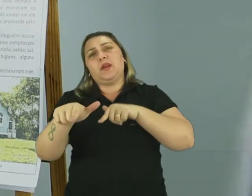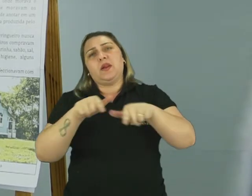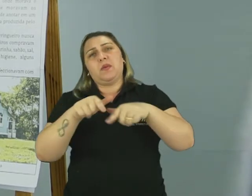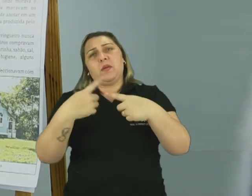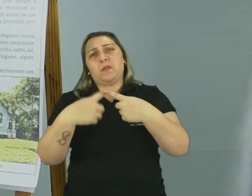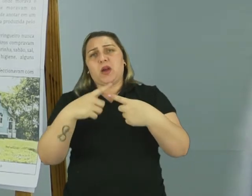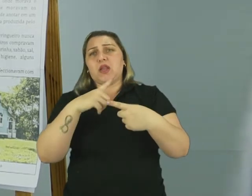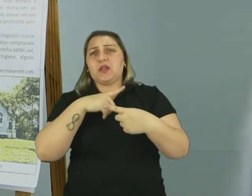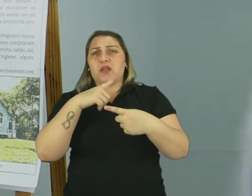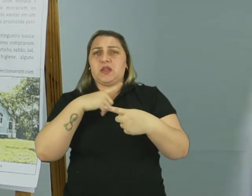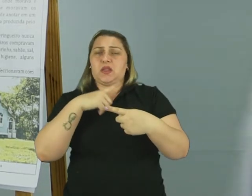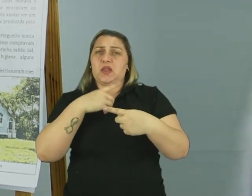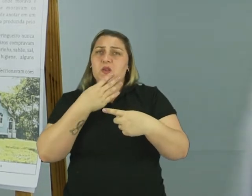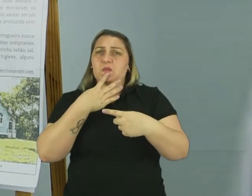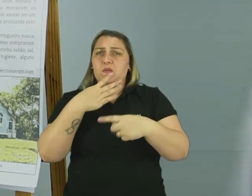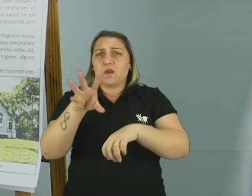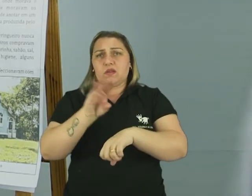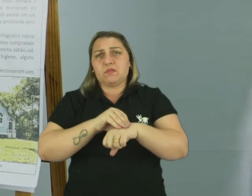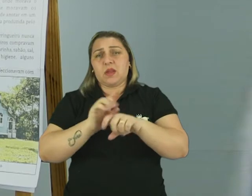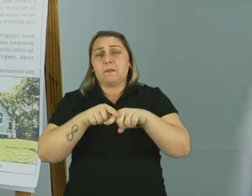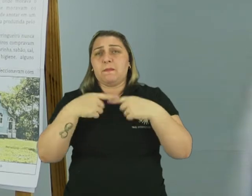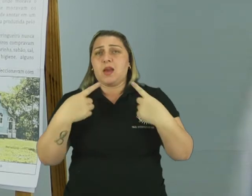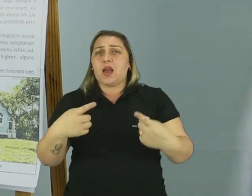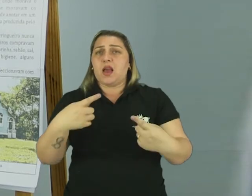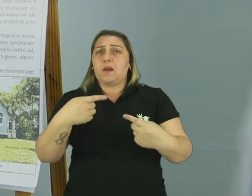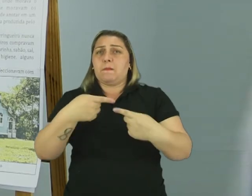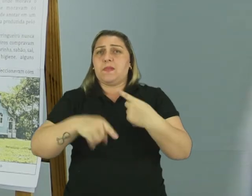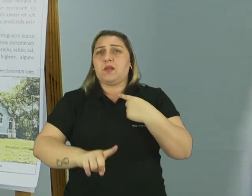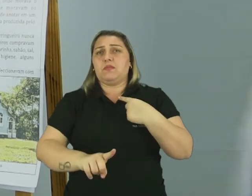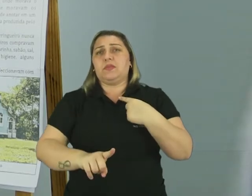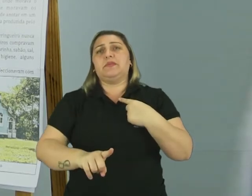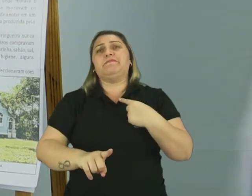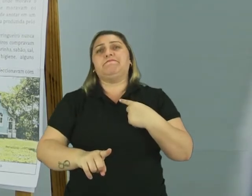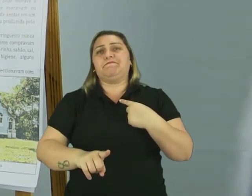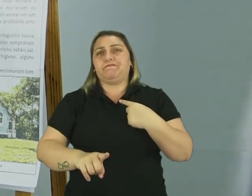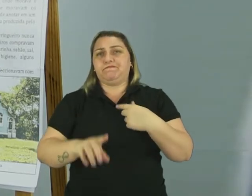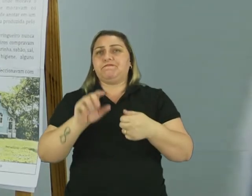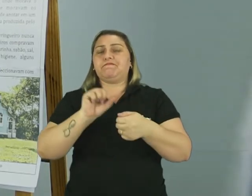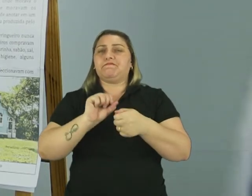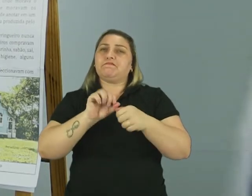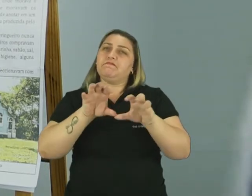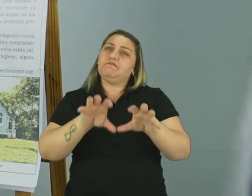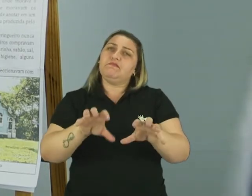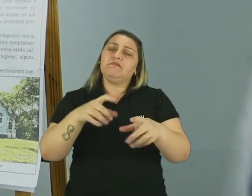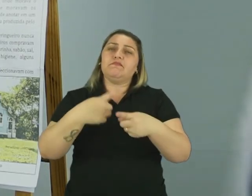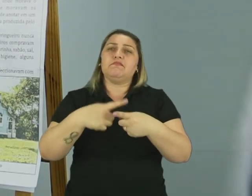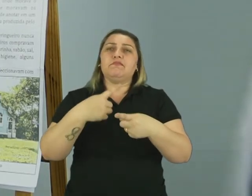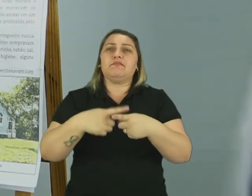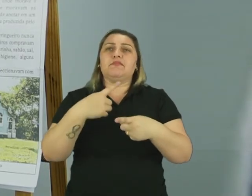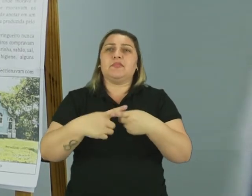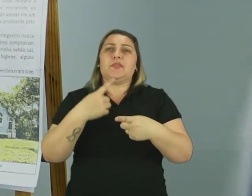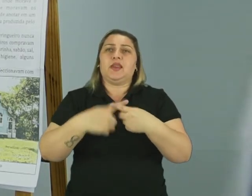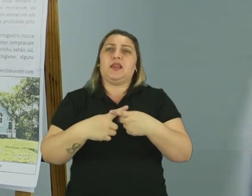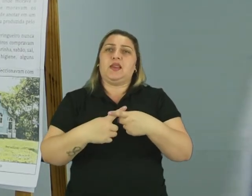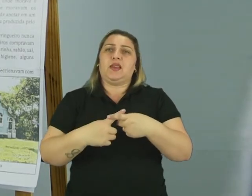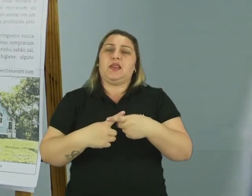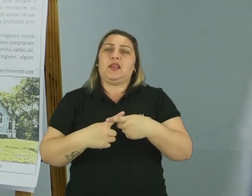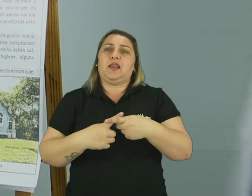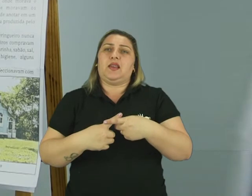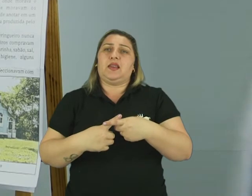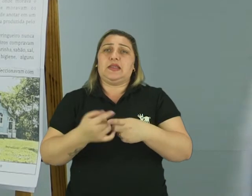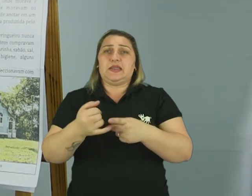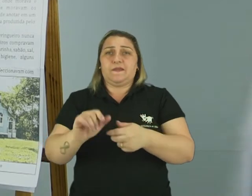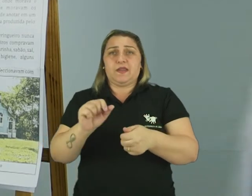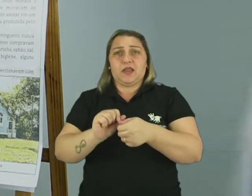porque eles tinham esse conhecimento. Só que era proibido eles fazerem isso. Por quê? Porque se eles